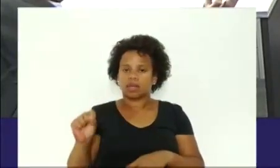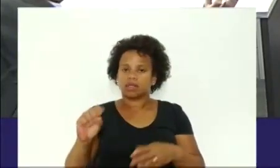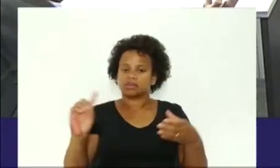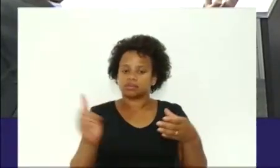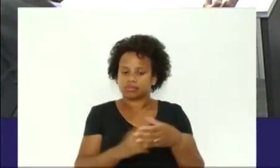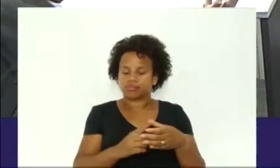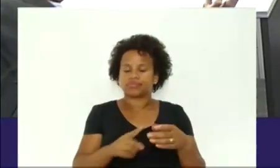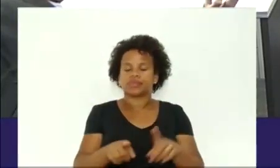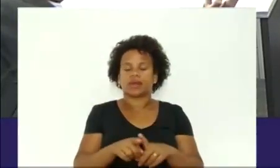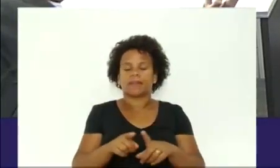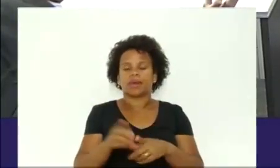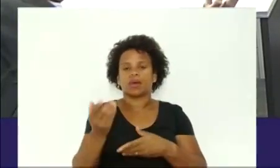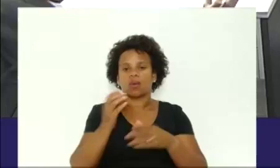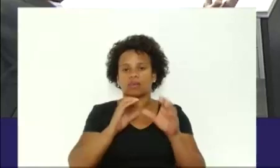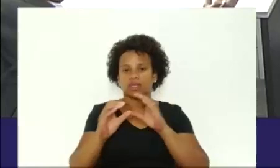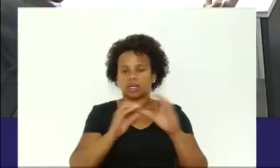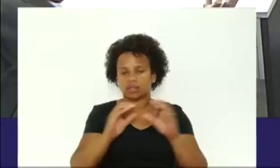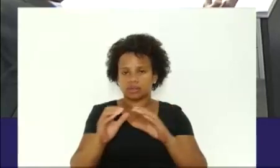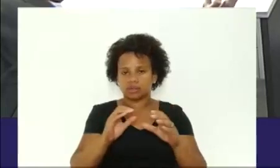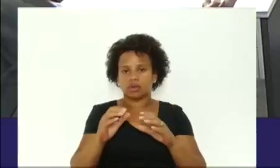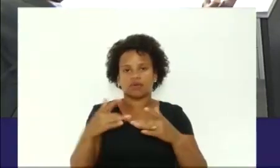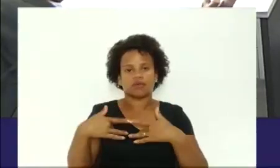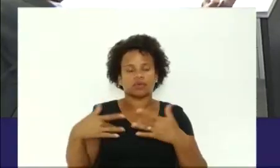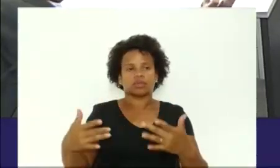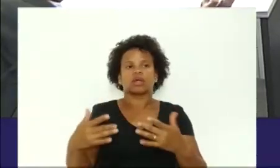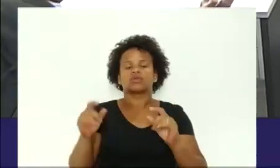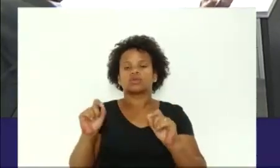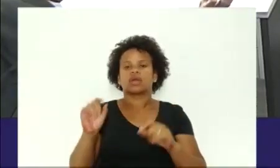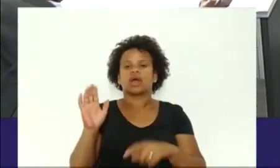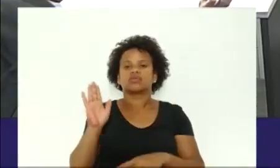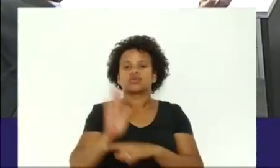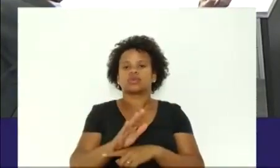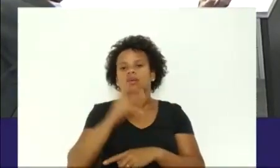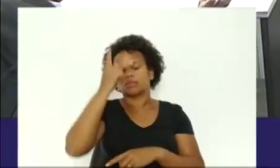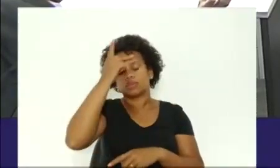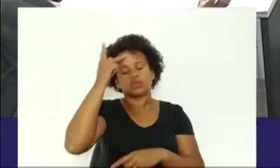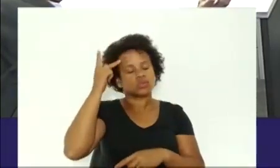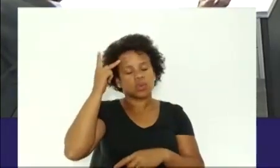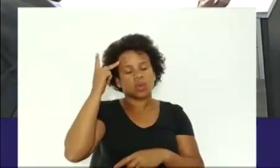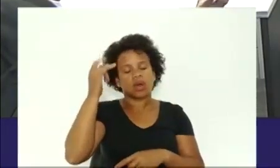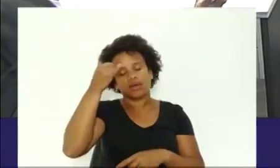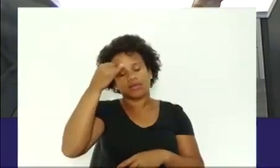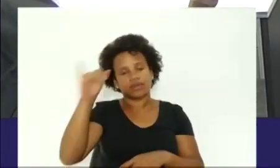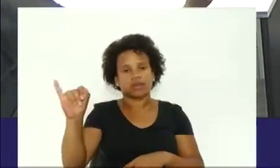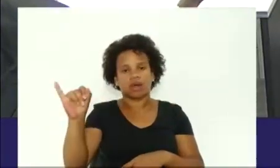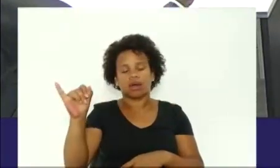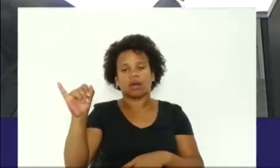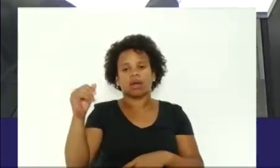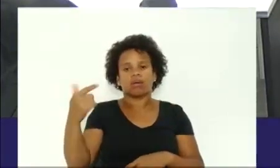e voluntários do combate e prevenção ao suicídio. Uma salva de palmas a ela.